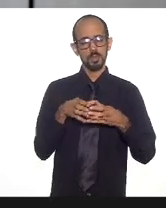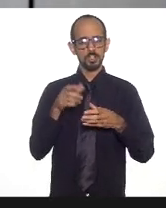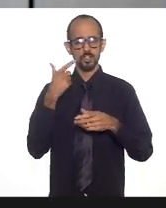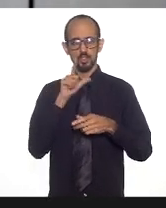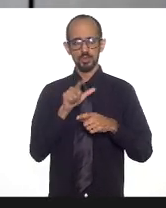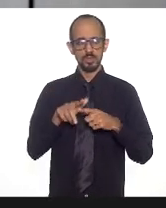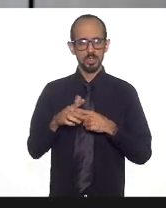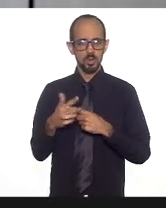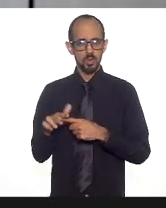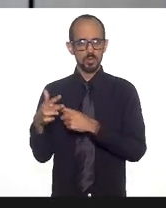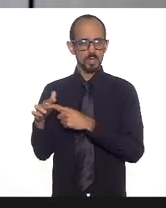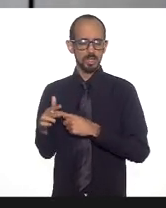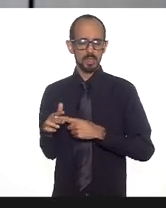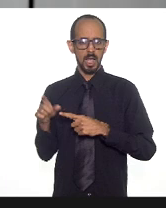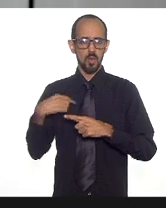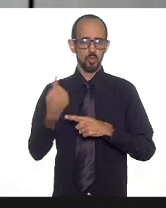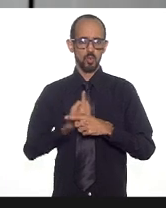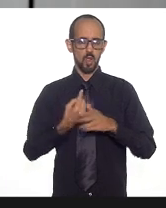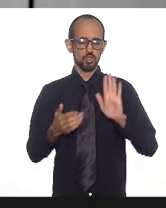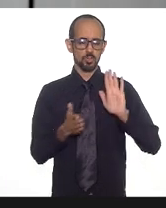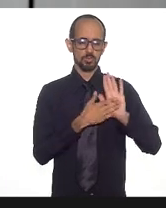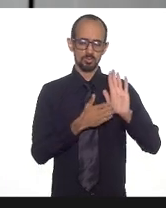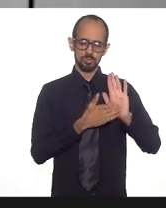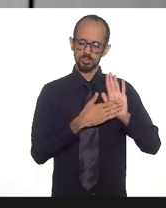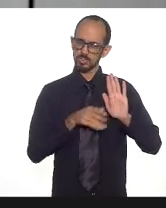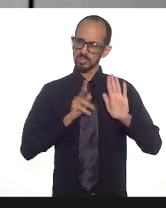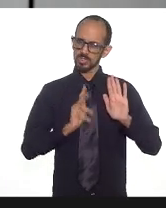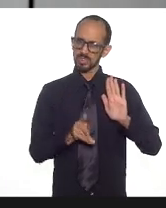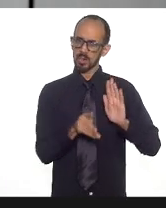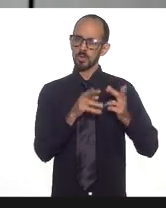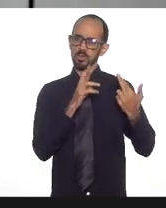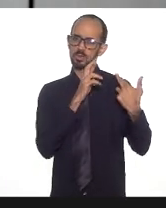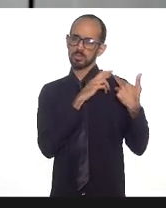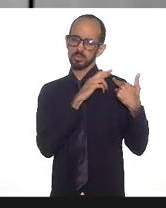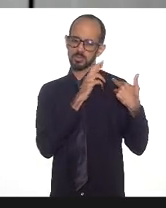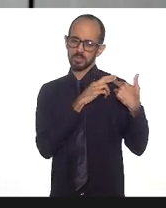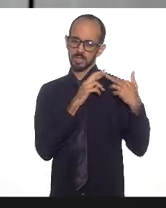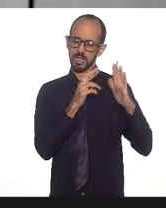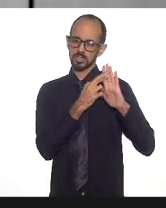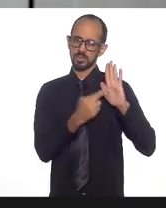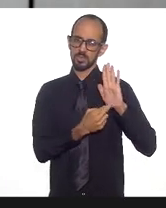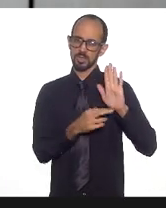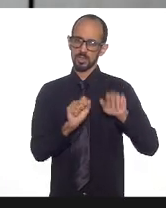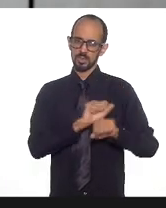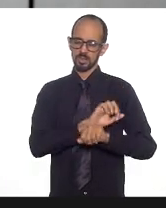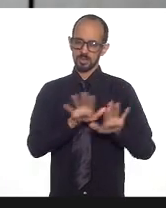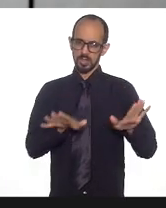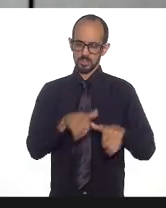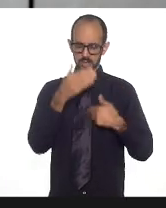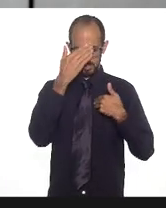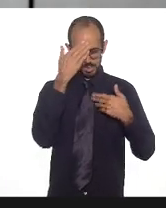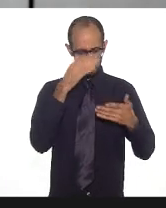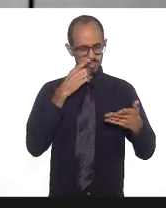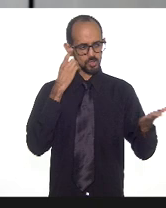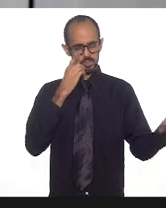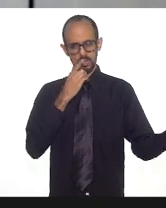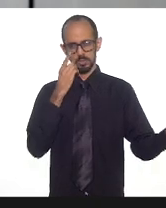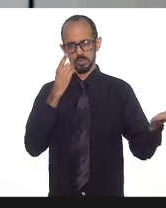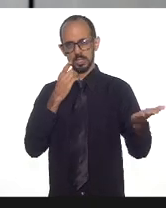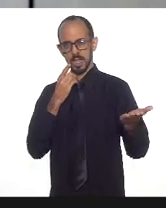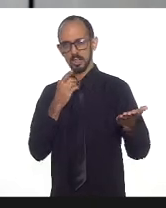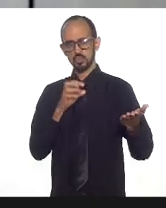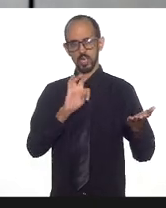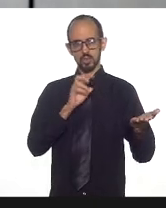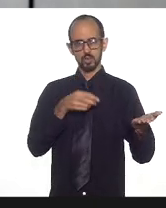nosso compromisso, sempre com responsabilidade e critério. Então, agradeço muito aos deputados, agradeço a todos que estão aqui,